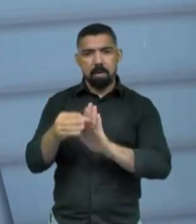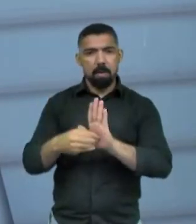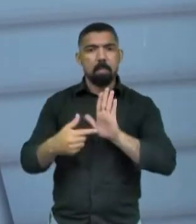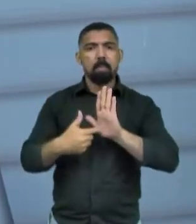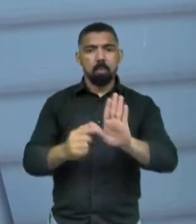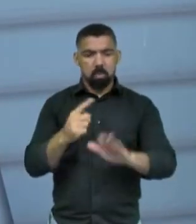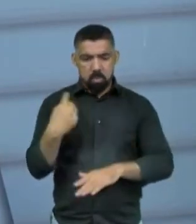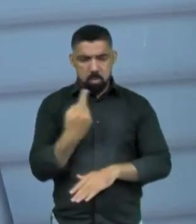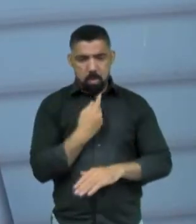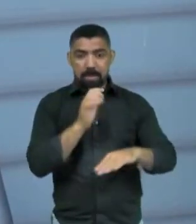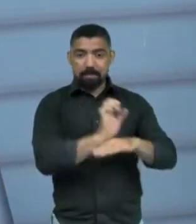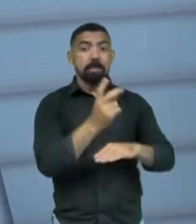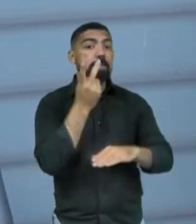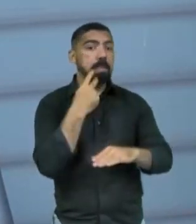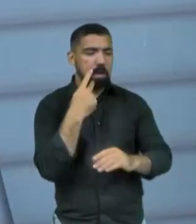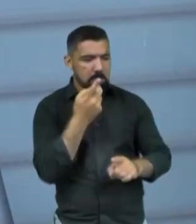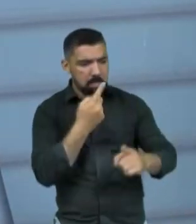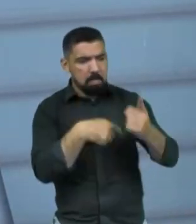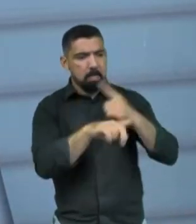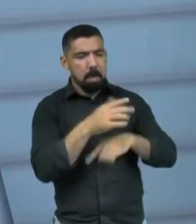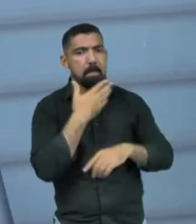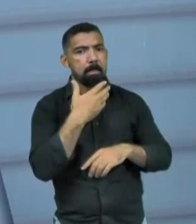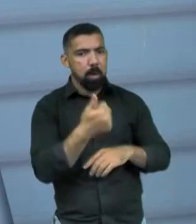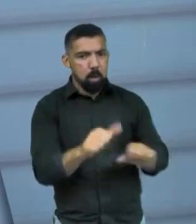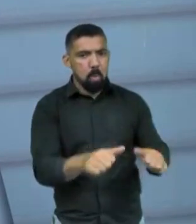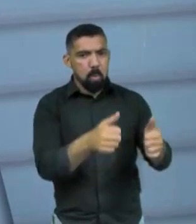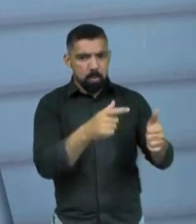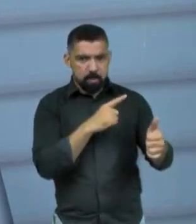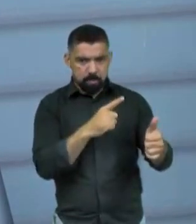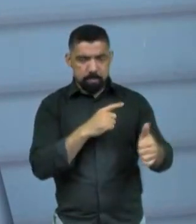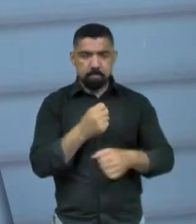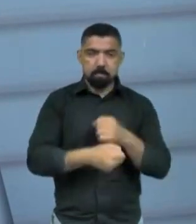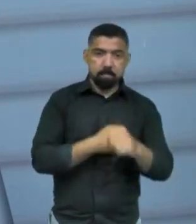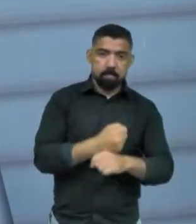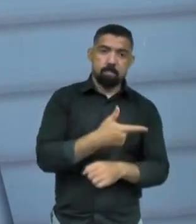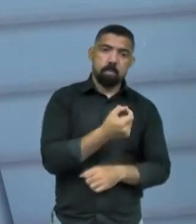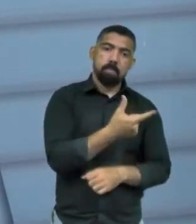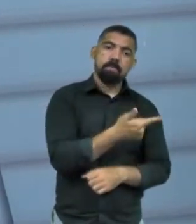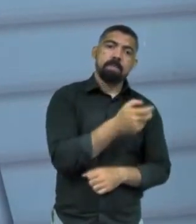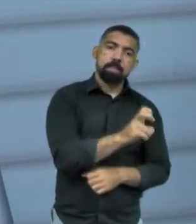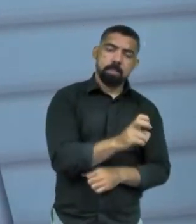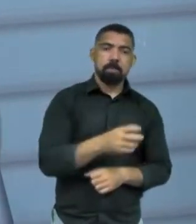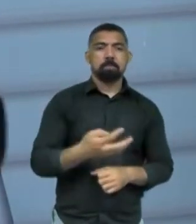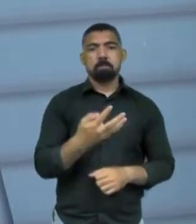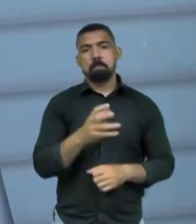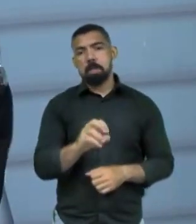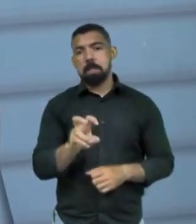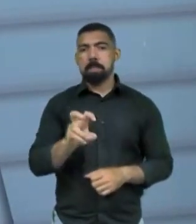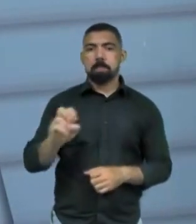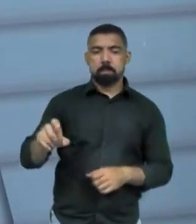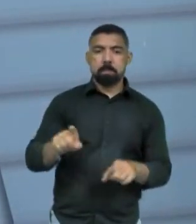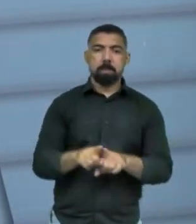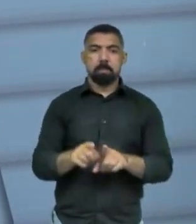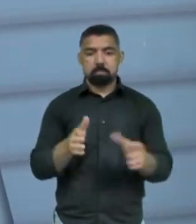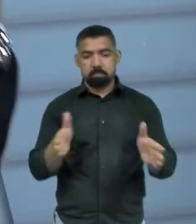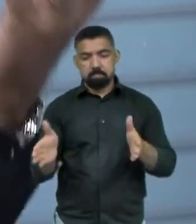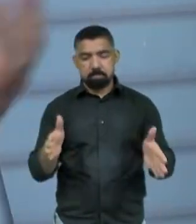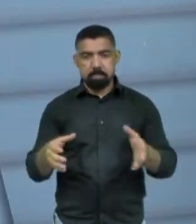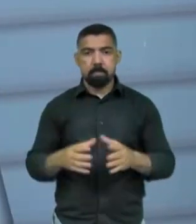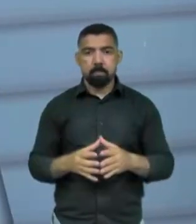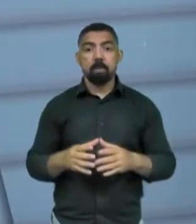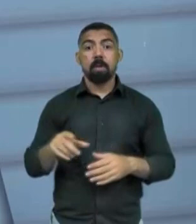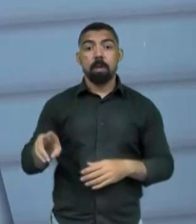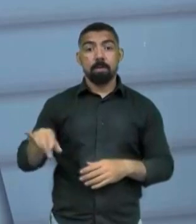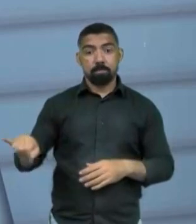nossa meta, a gente criou umas metas também, então 2025, 2030, 40, 50. Então a plataforma vai fazer